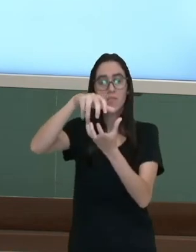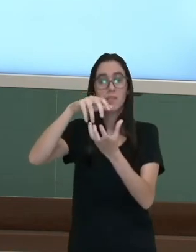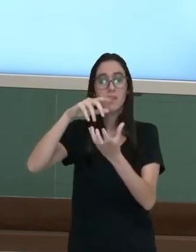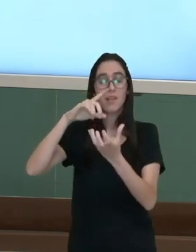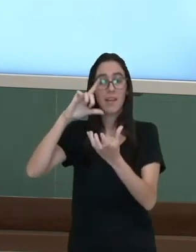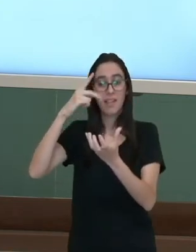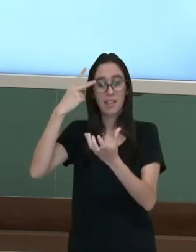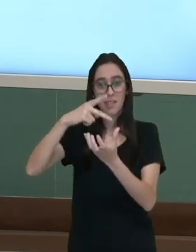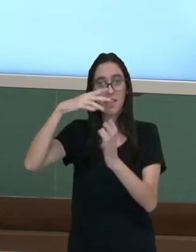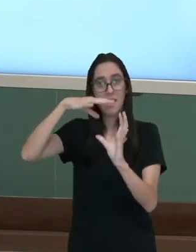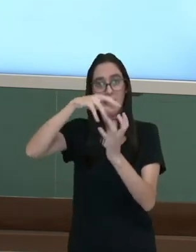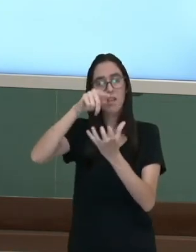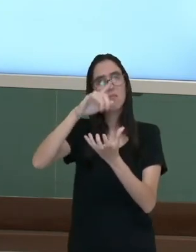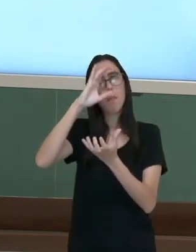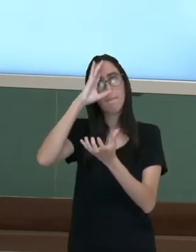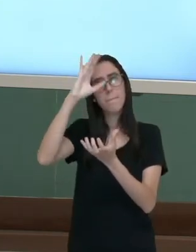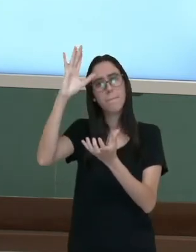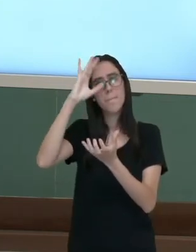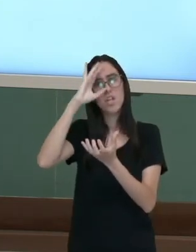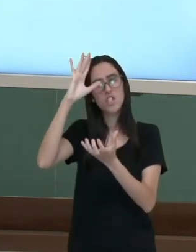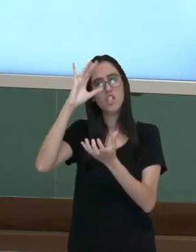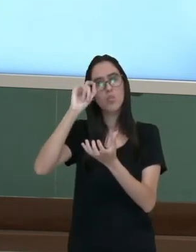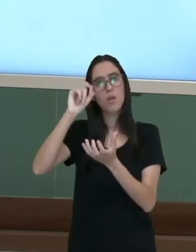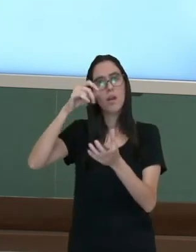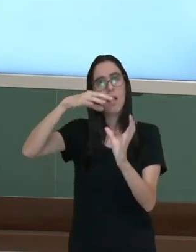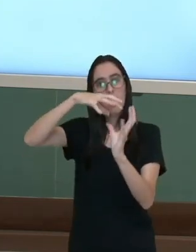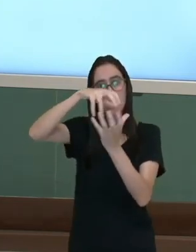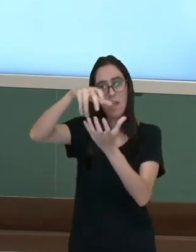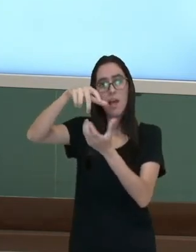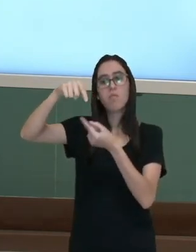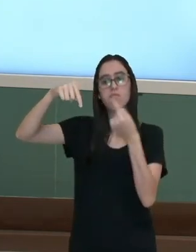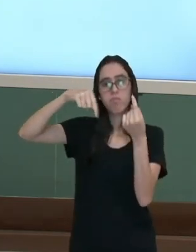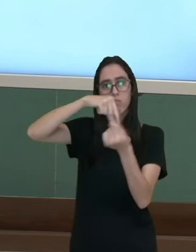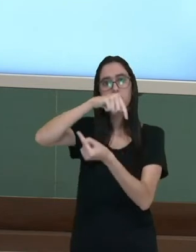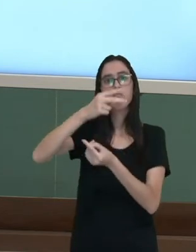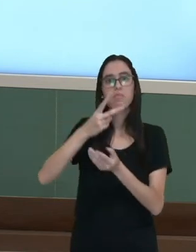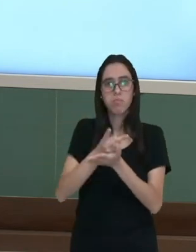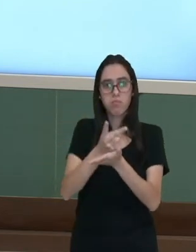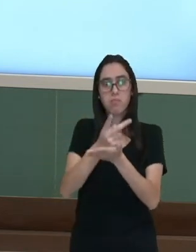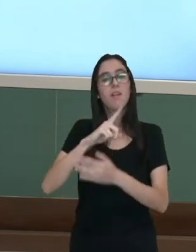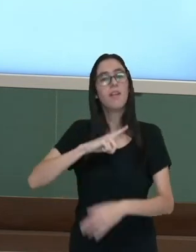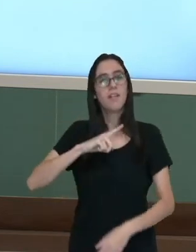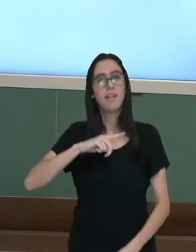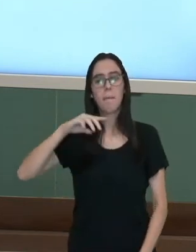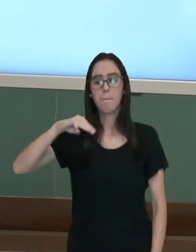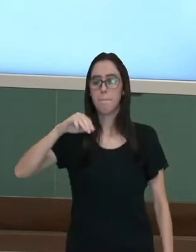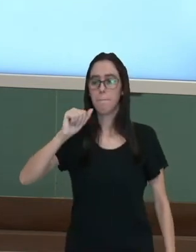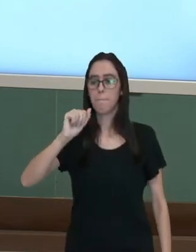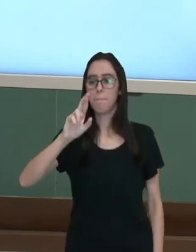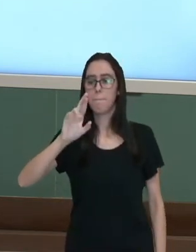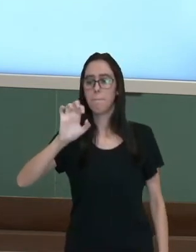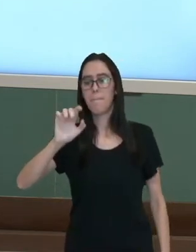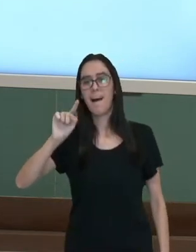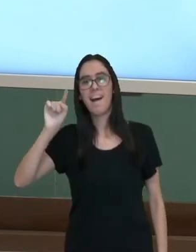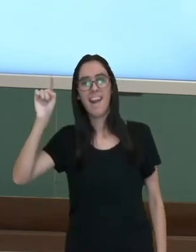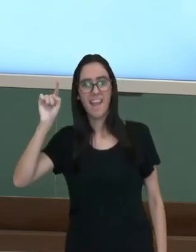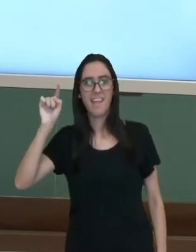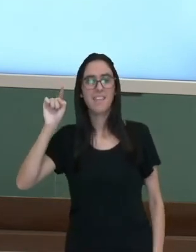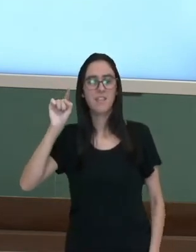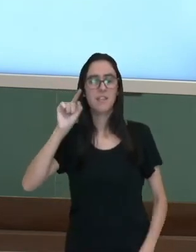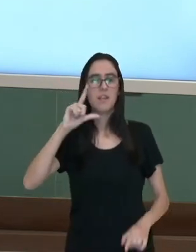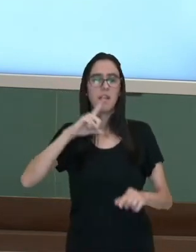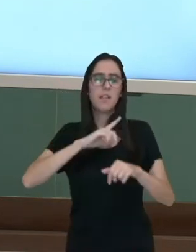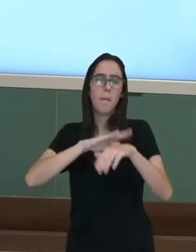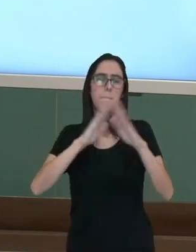torno desse bojo, se você for imaginar aqui, ó, a Terra está girando, você terá as marés, certo? Você vai perceber que ela tem um período